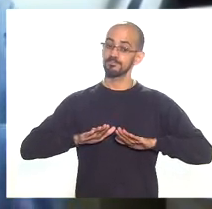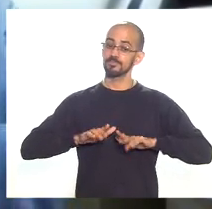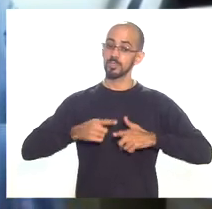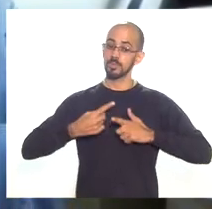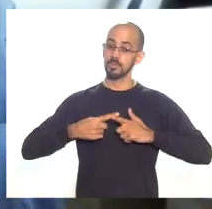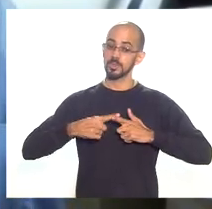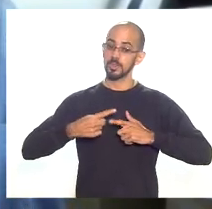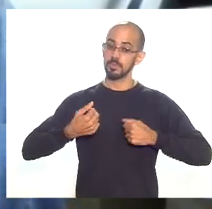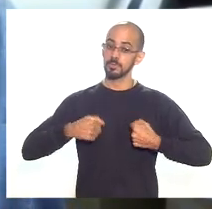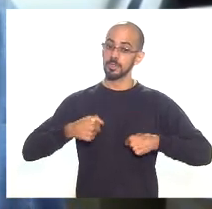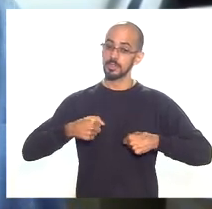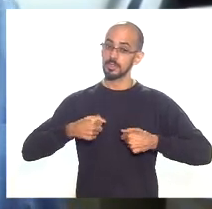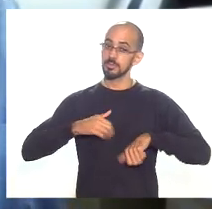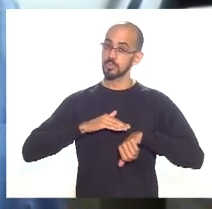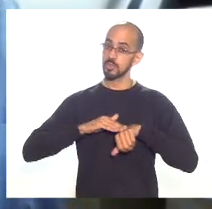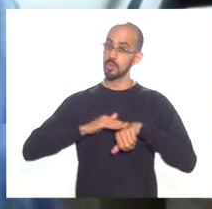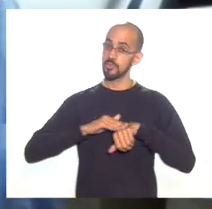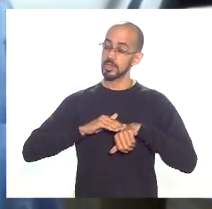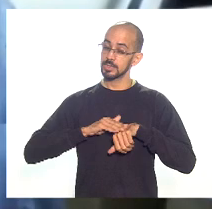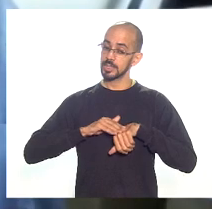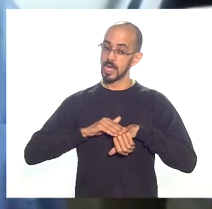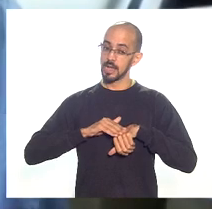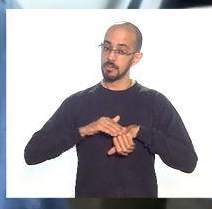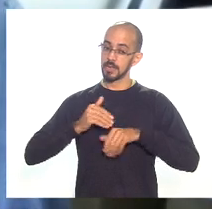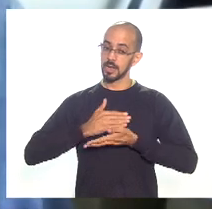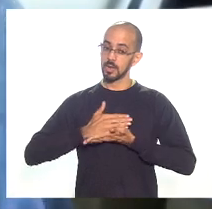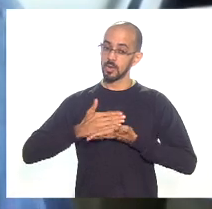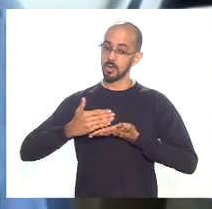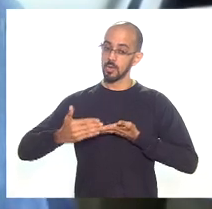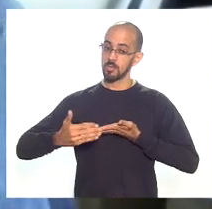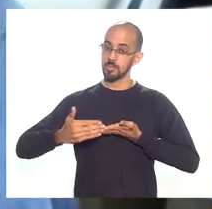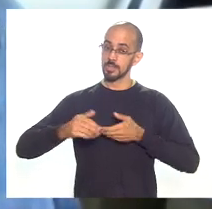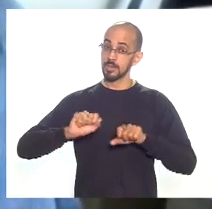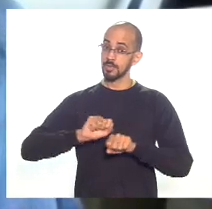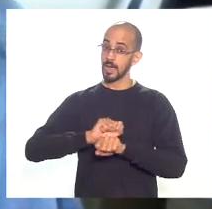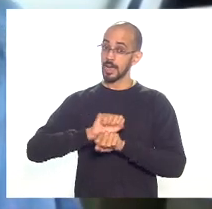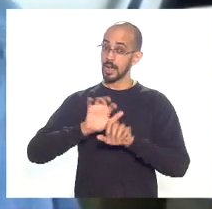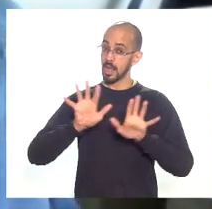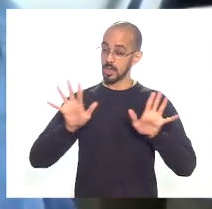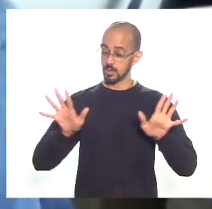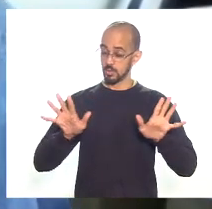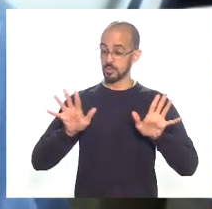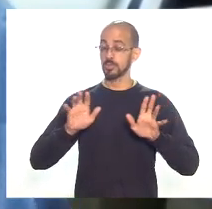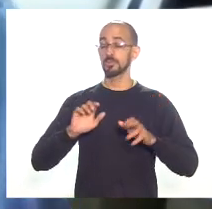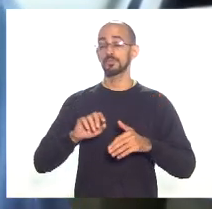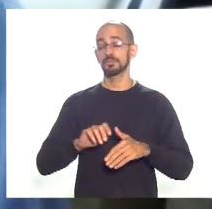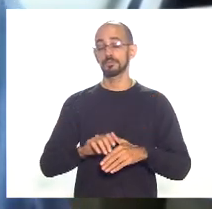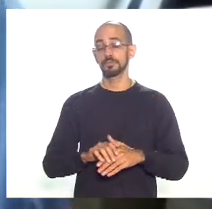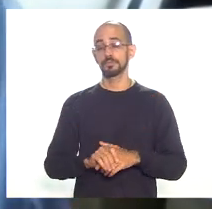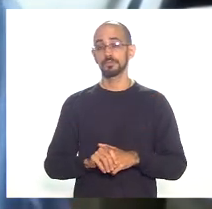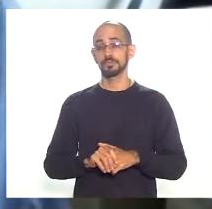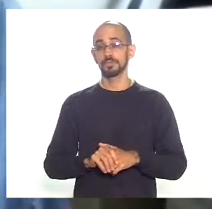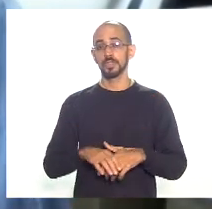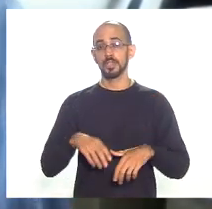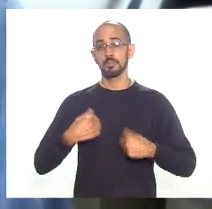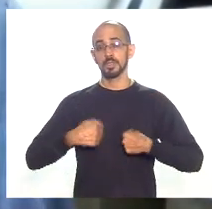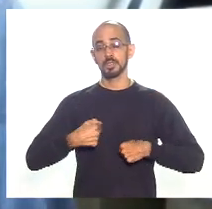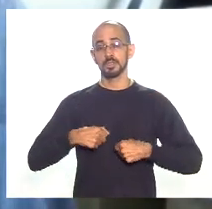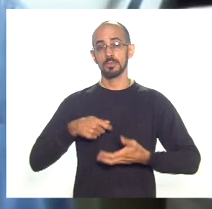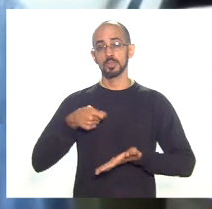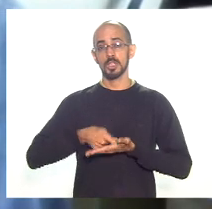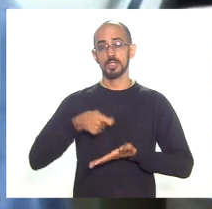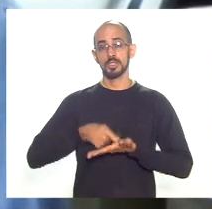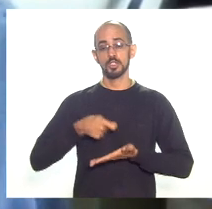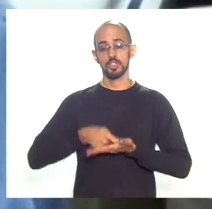conversas para se dar o máximo de transparência temos que exigir